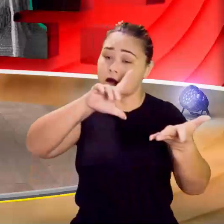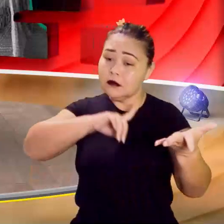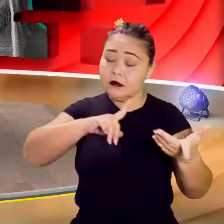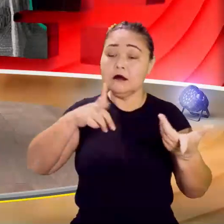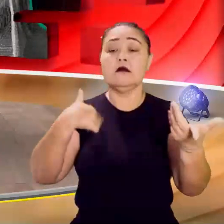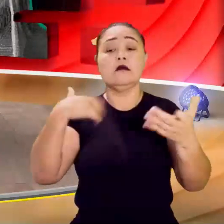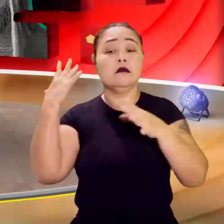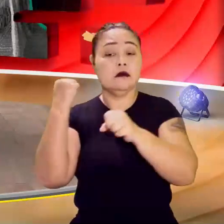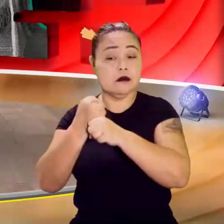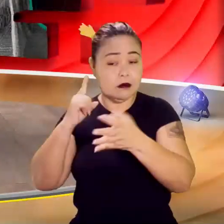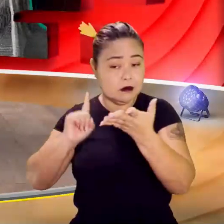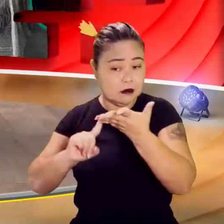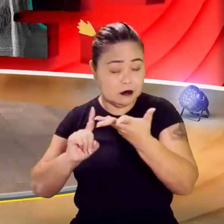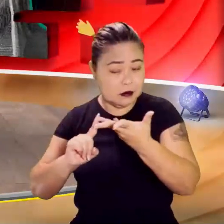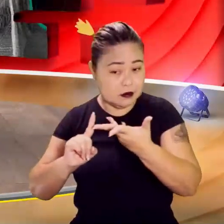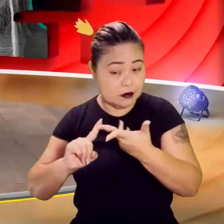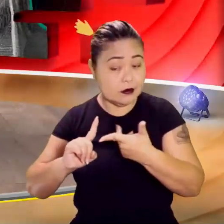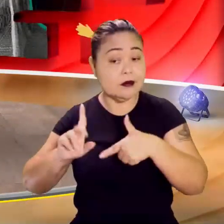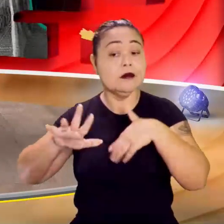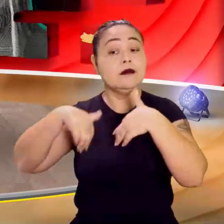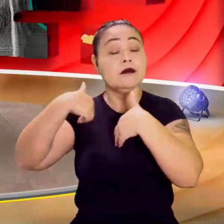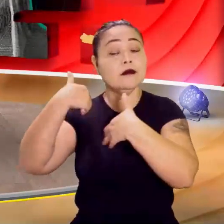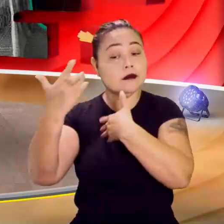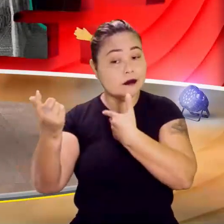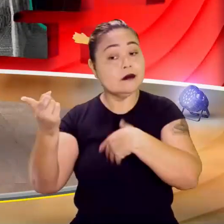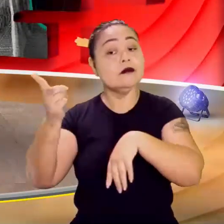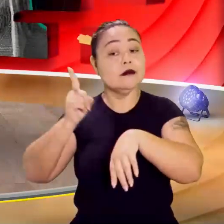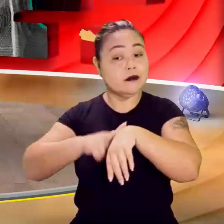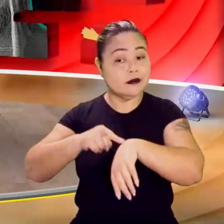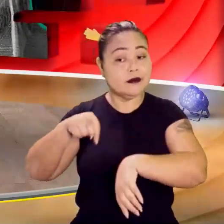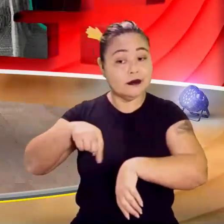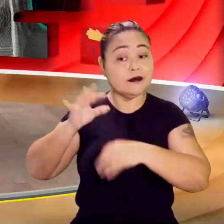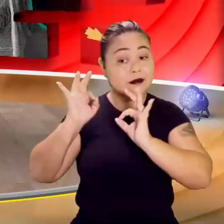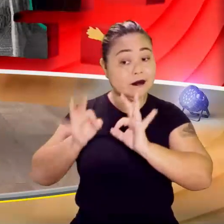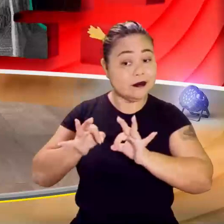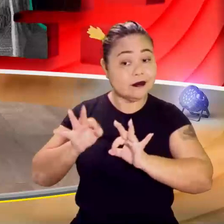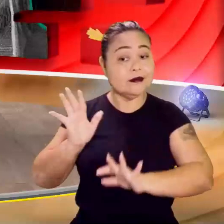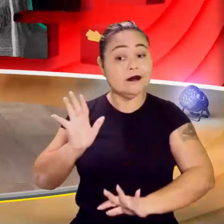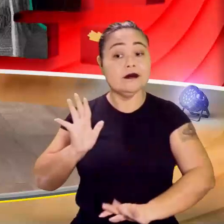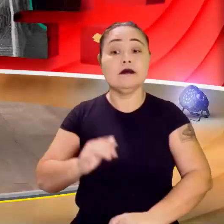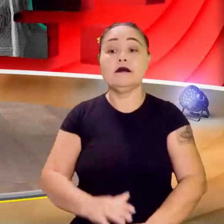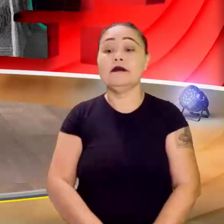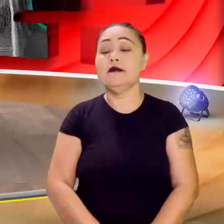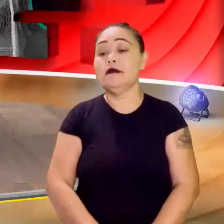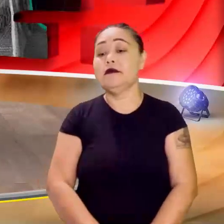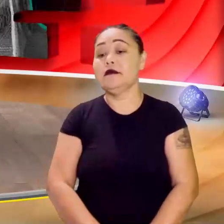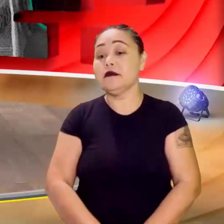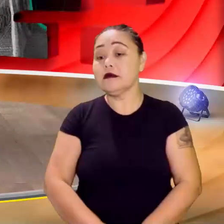sala, revisão e tudo mais. Aí a gente já tá de volta, certo? Até lá!